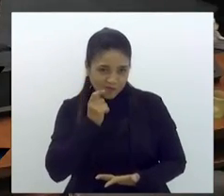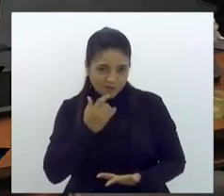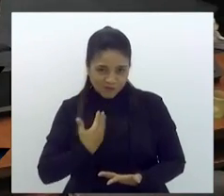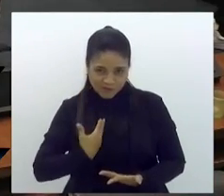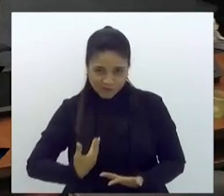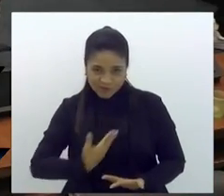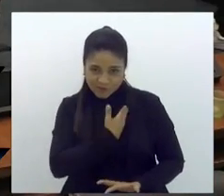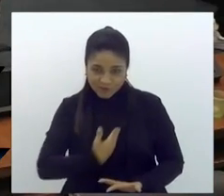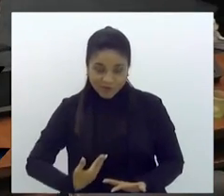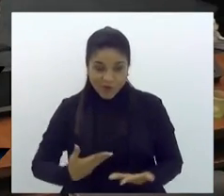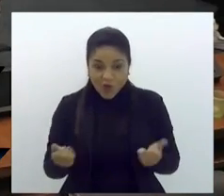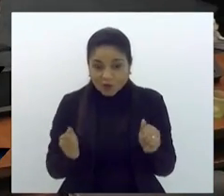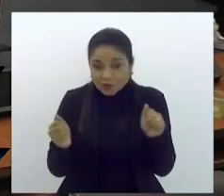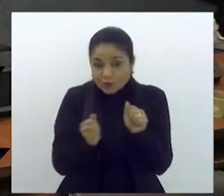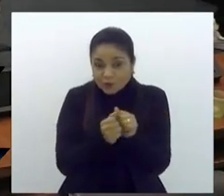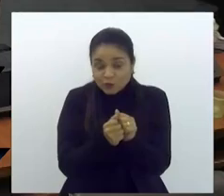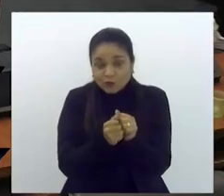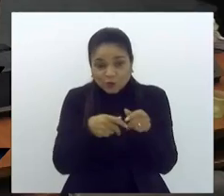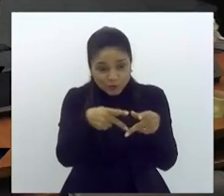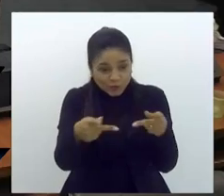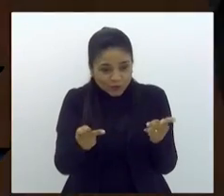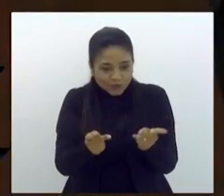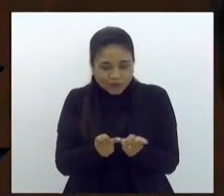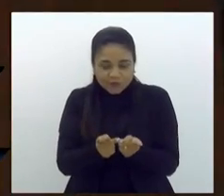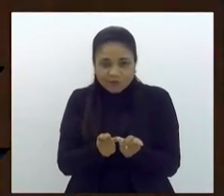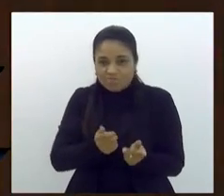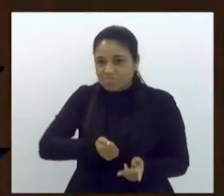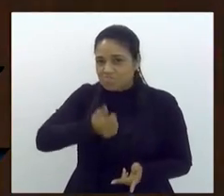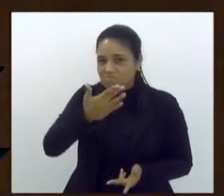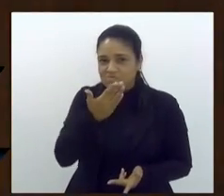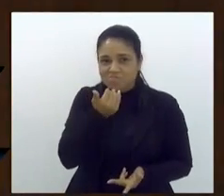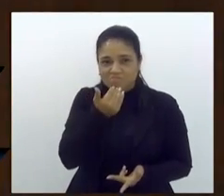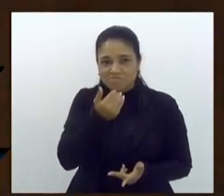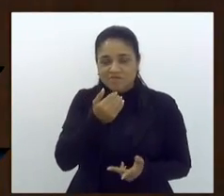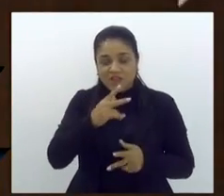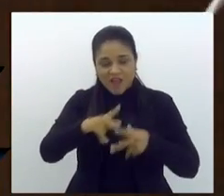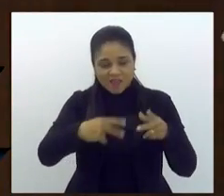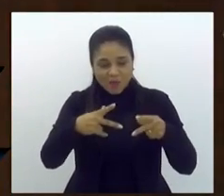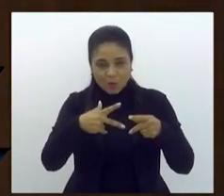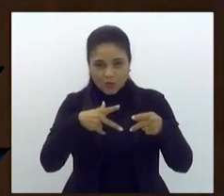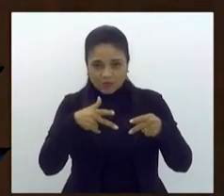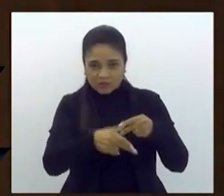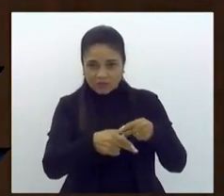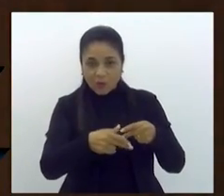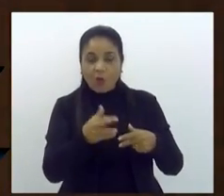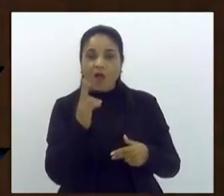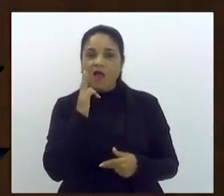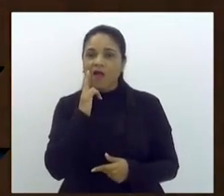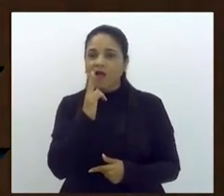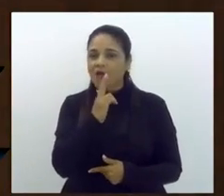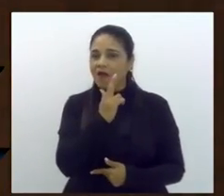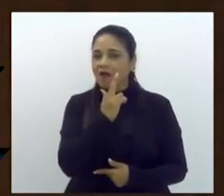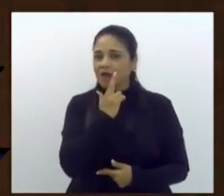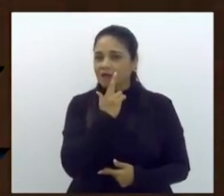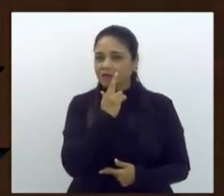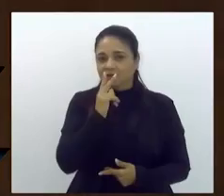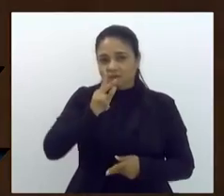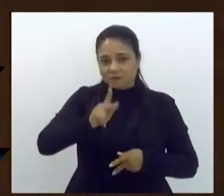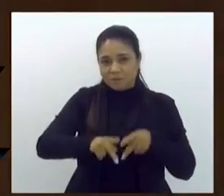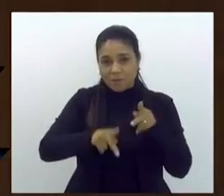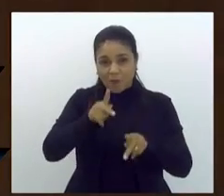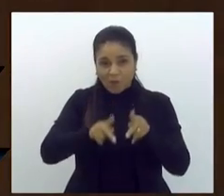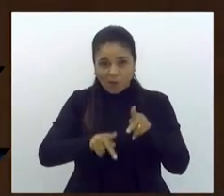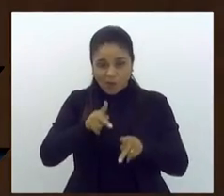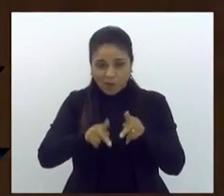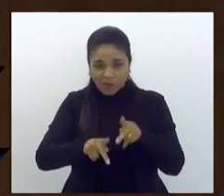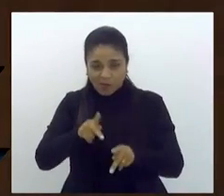eu almocei com o governador é na inauguração do restaurante popular